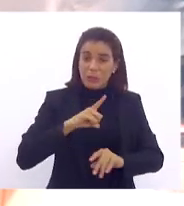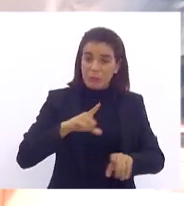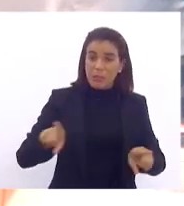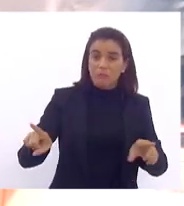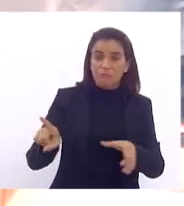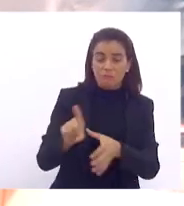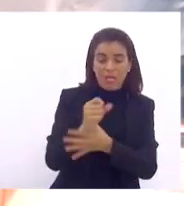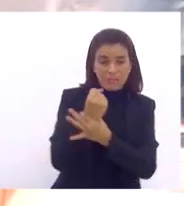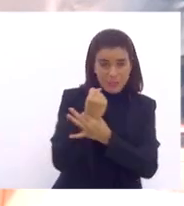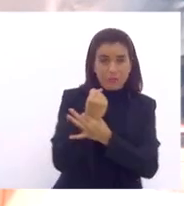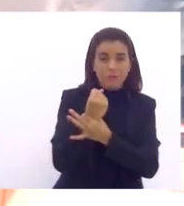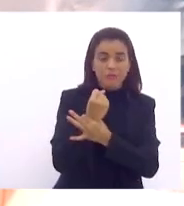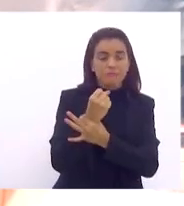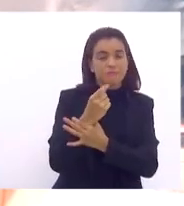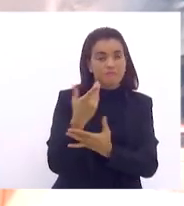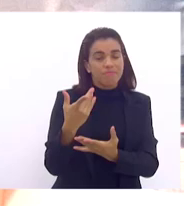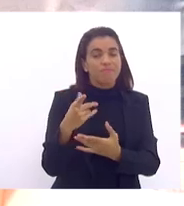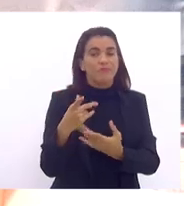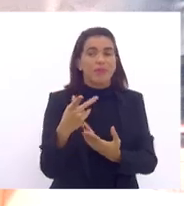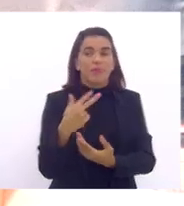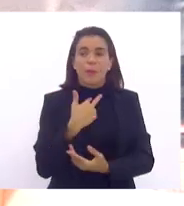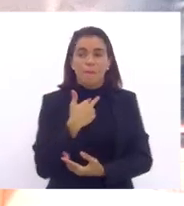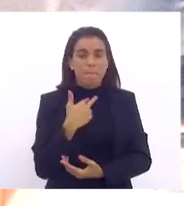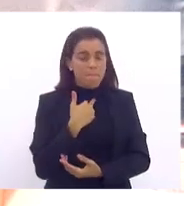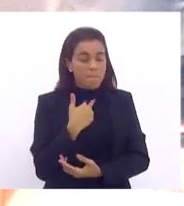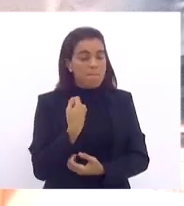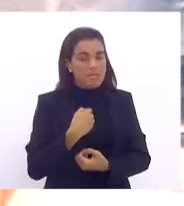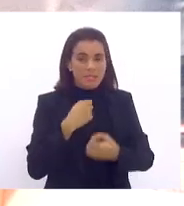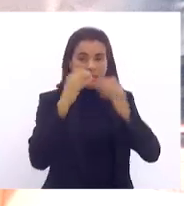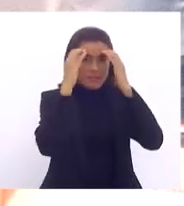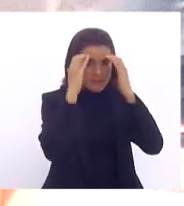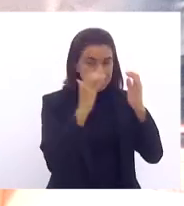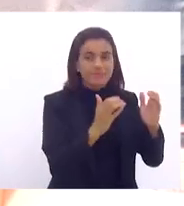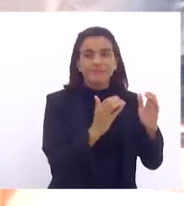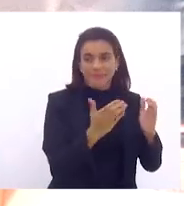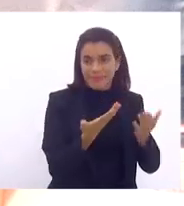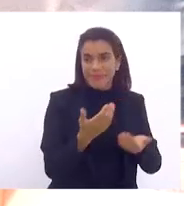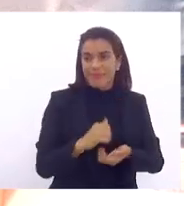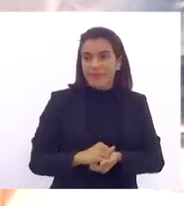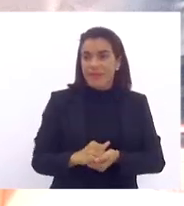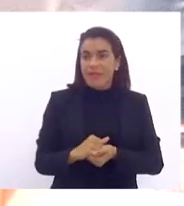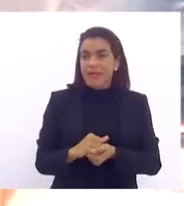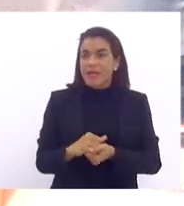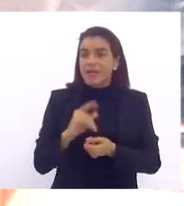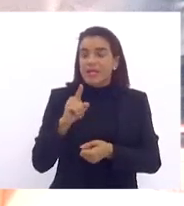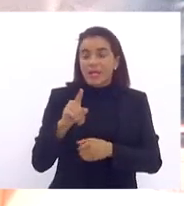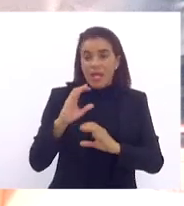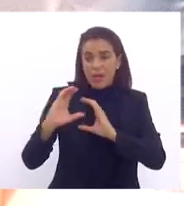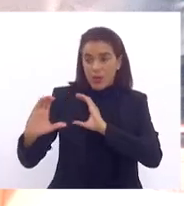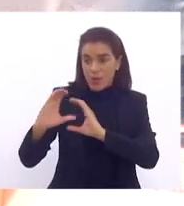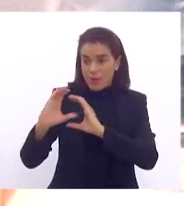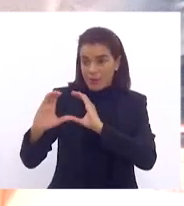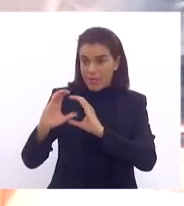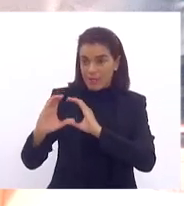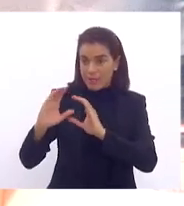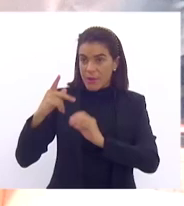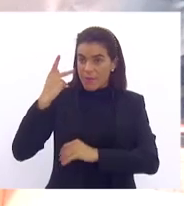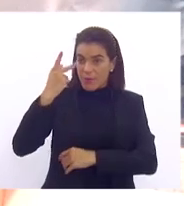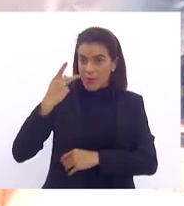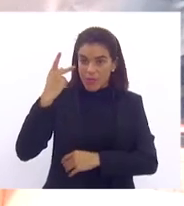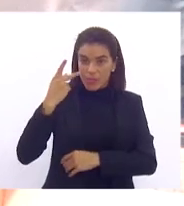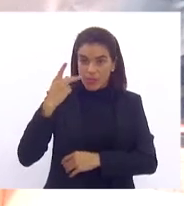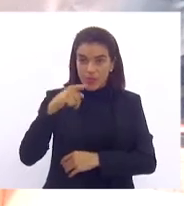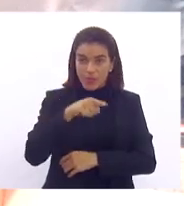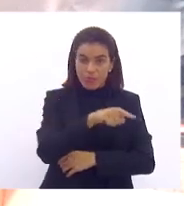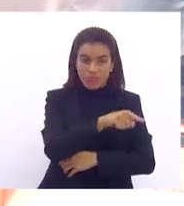respeito esse dever essa inviolabilidade que é também uma imunidade uma espécie de imunidade de que as comunicações entre os parlamentares